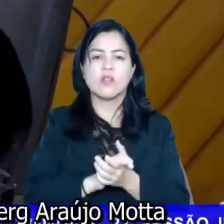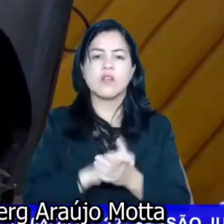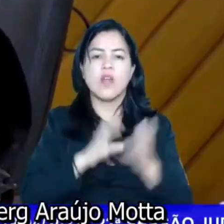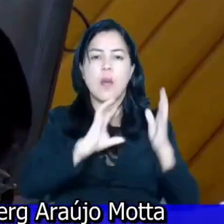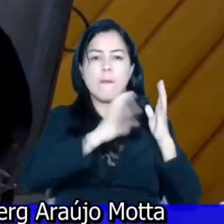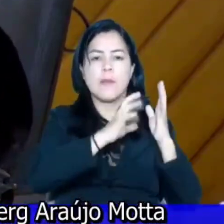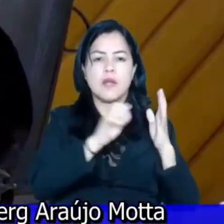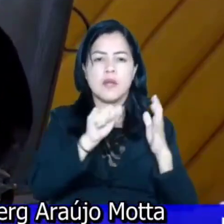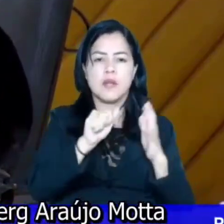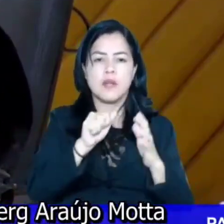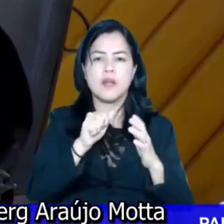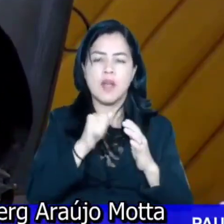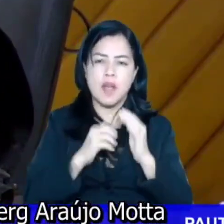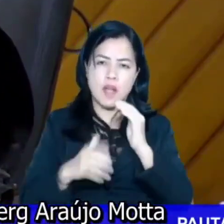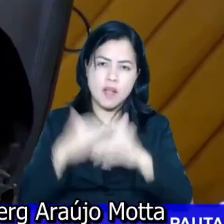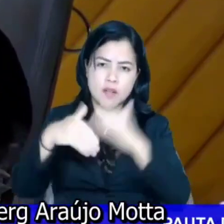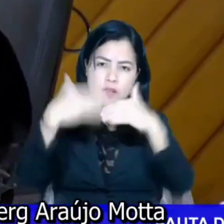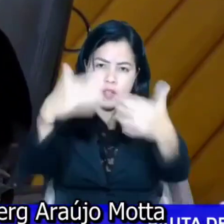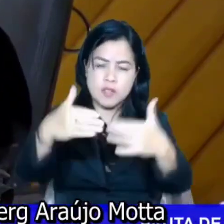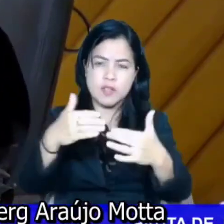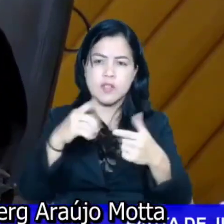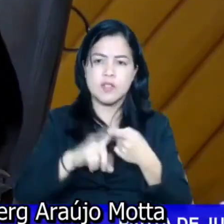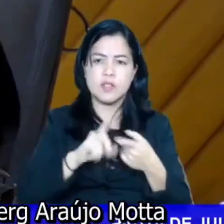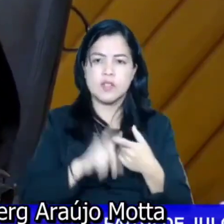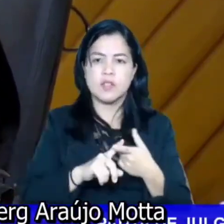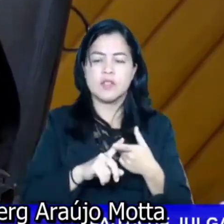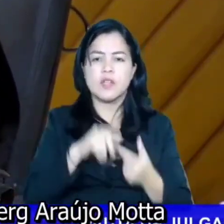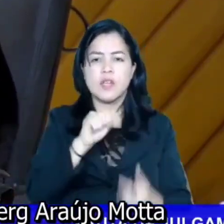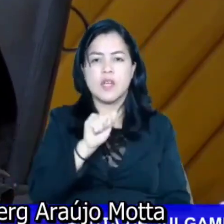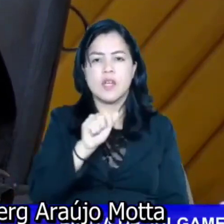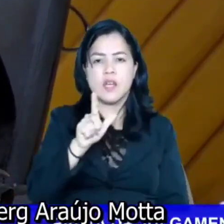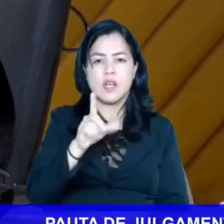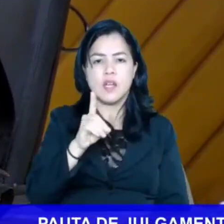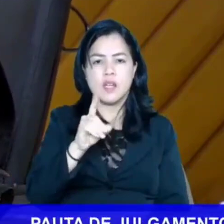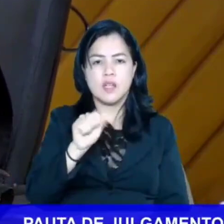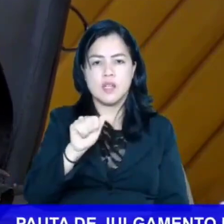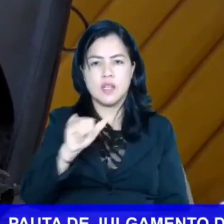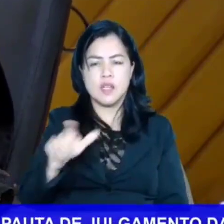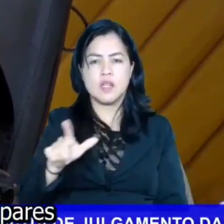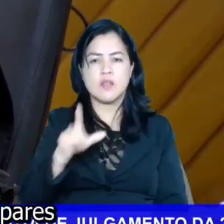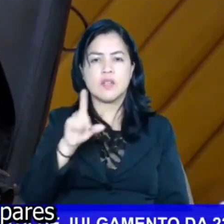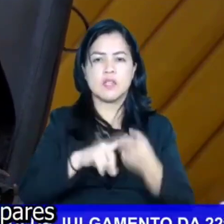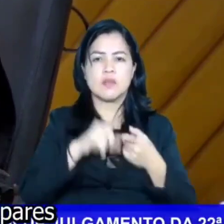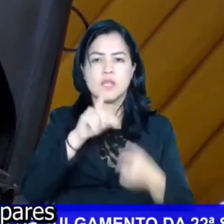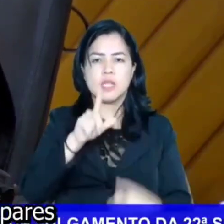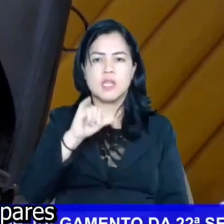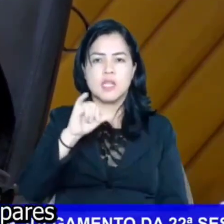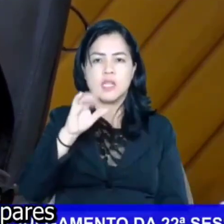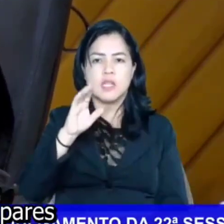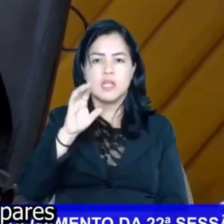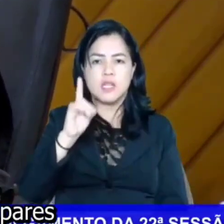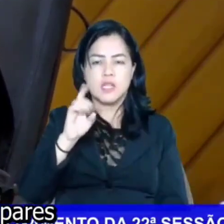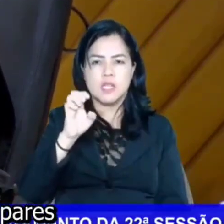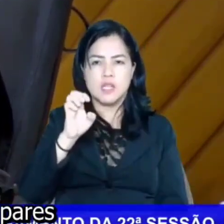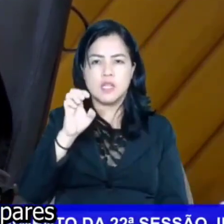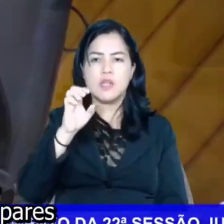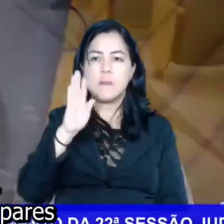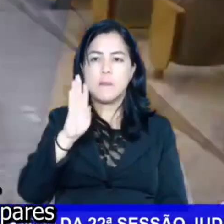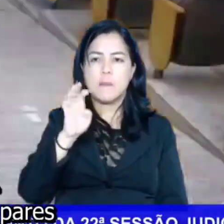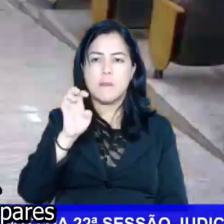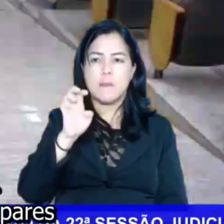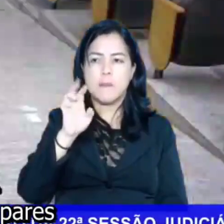Avante, Adail Barriga Dias e Lindenberg Araújo Mota. Juíza Paola, a relatora com a